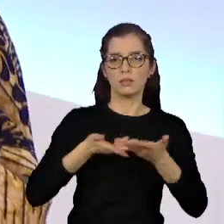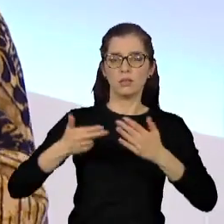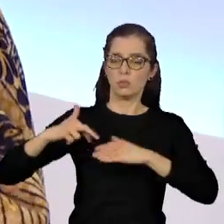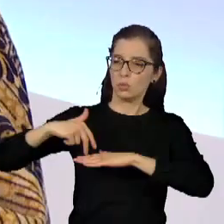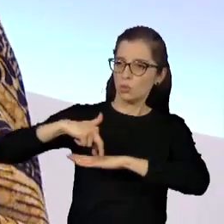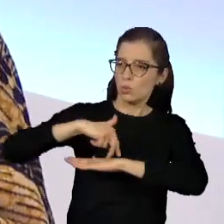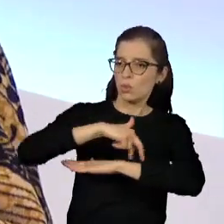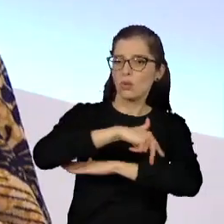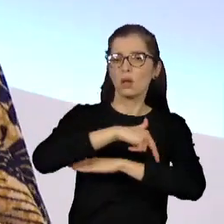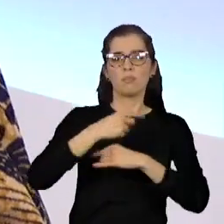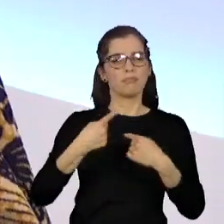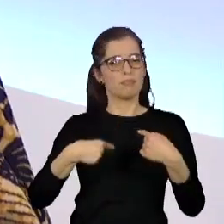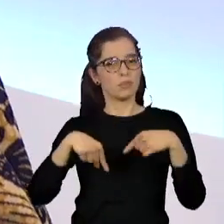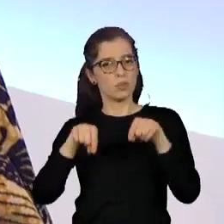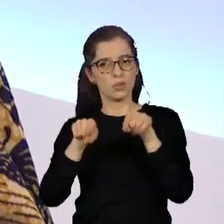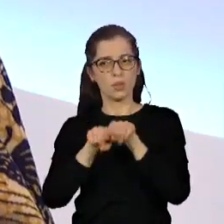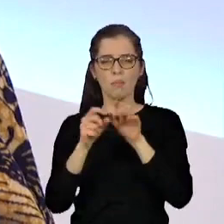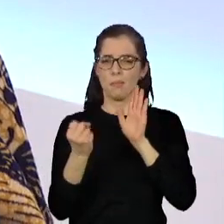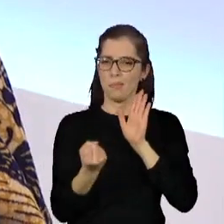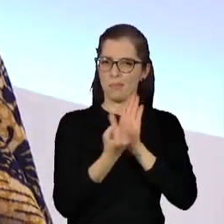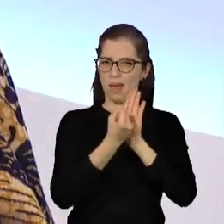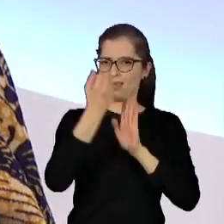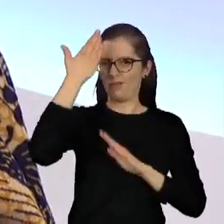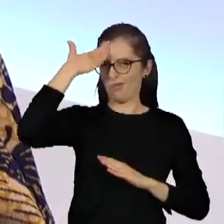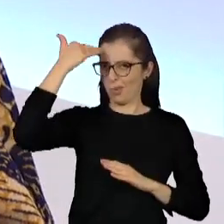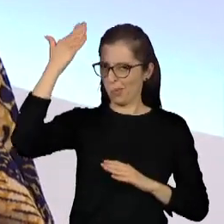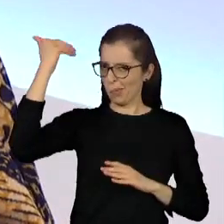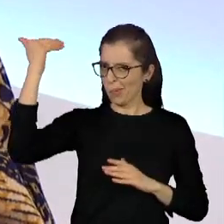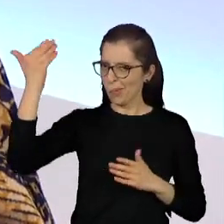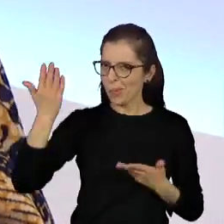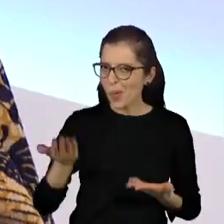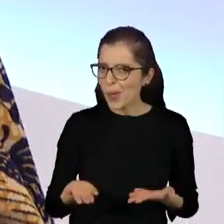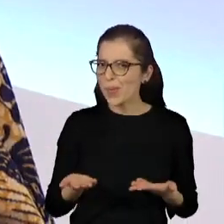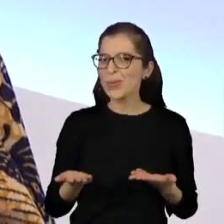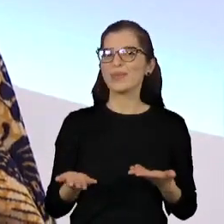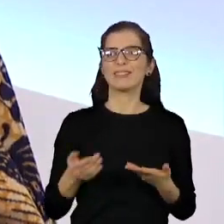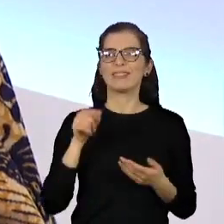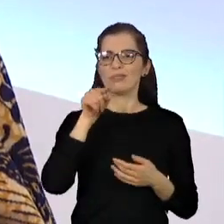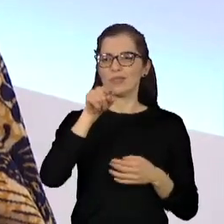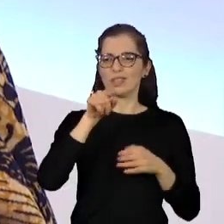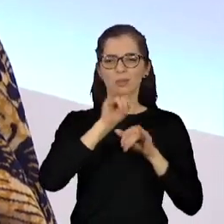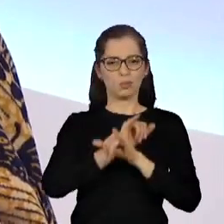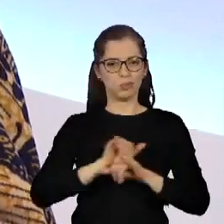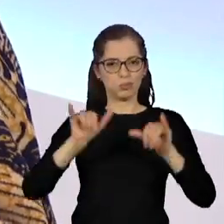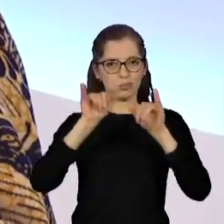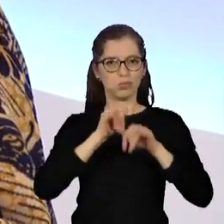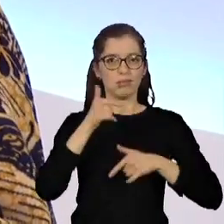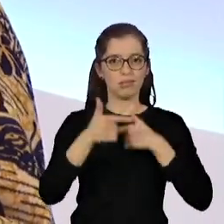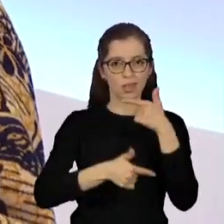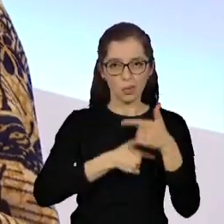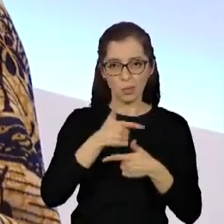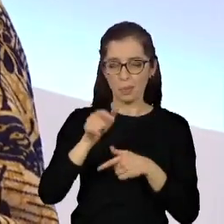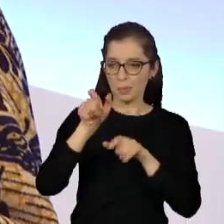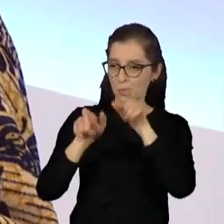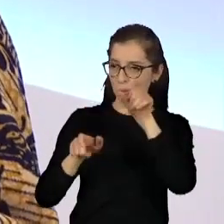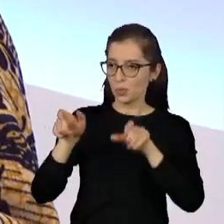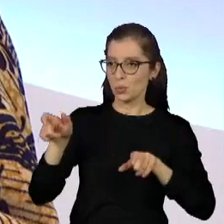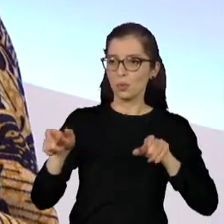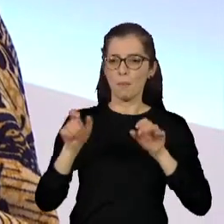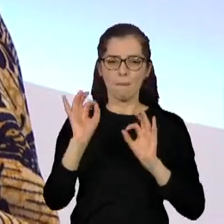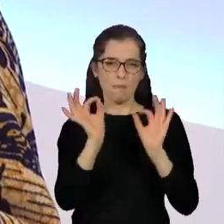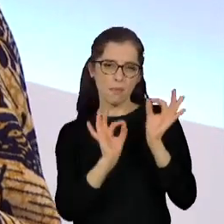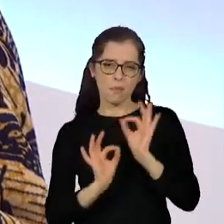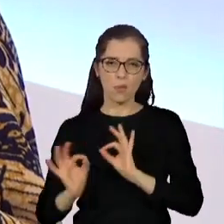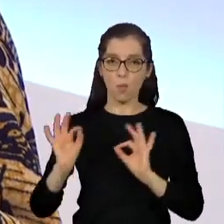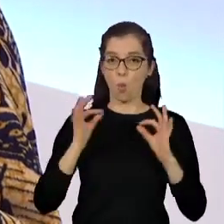marcas, além também de divulgar bastante o trabalho de estilistas nigerianos. Como é que você se vê, porque